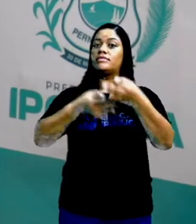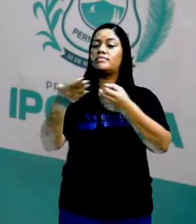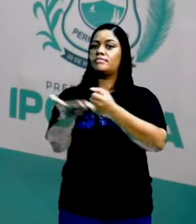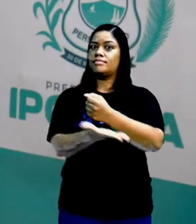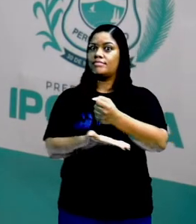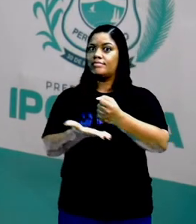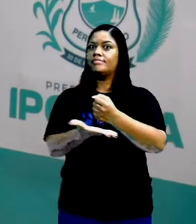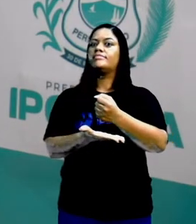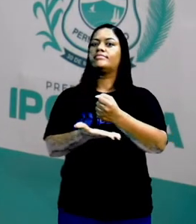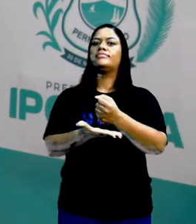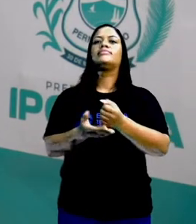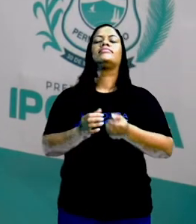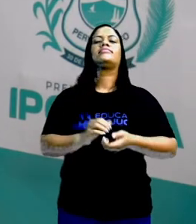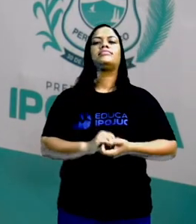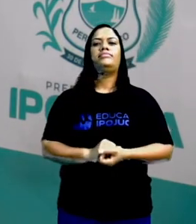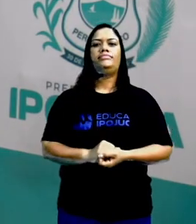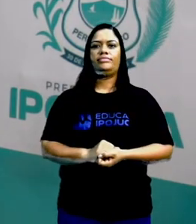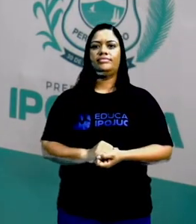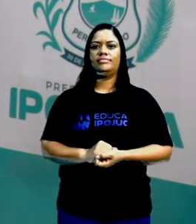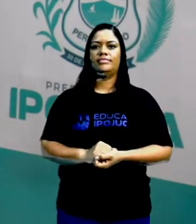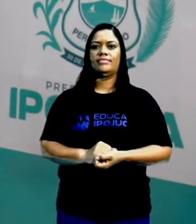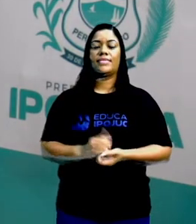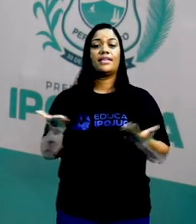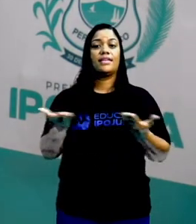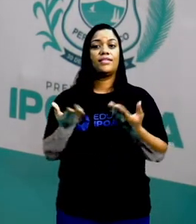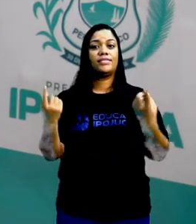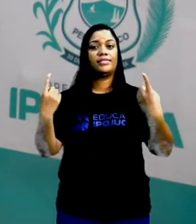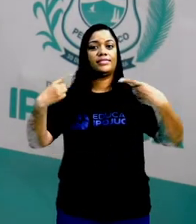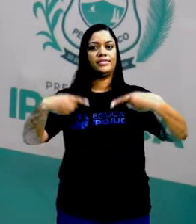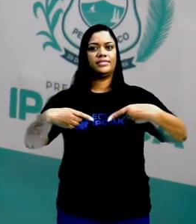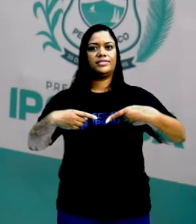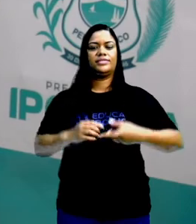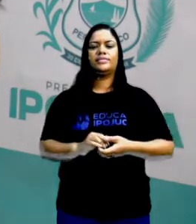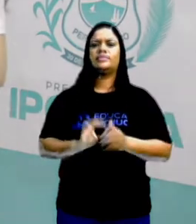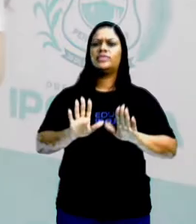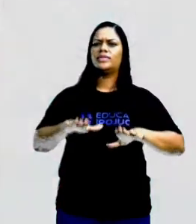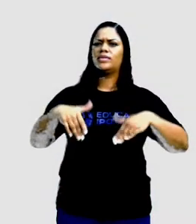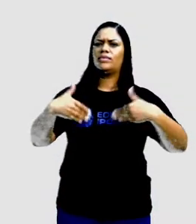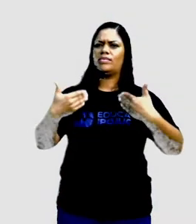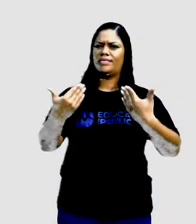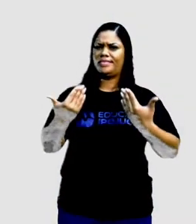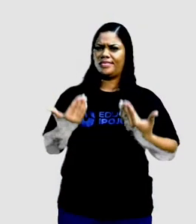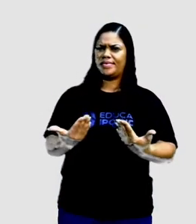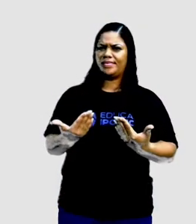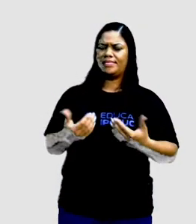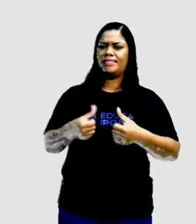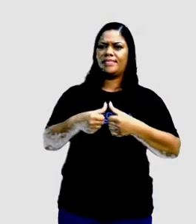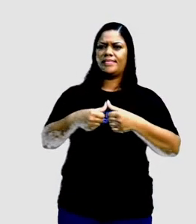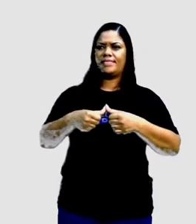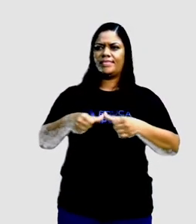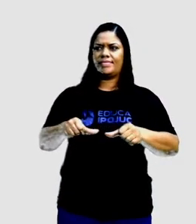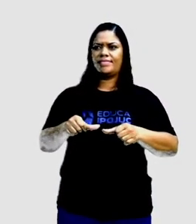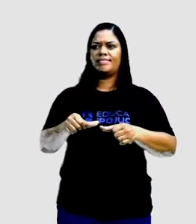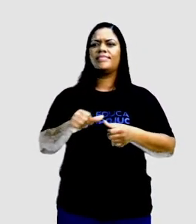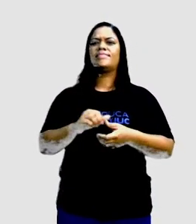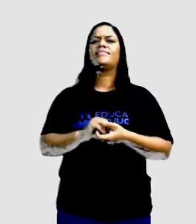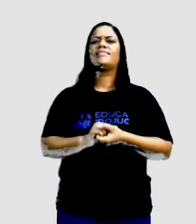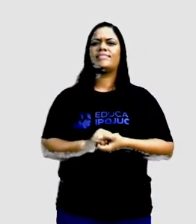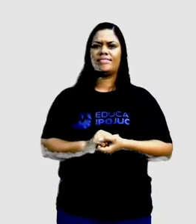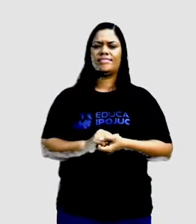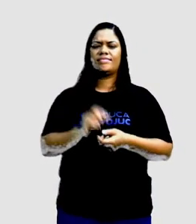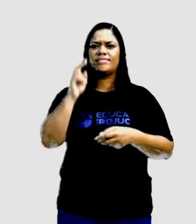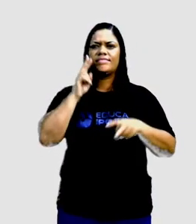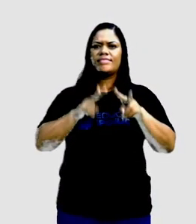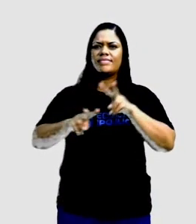ok? E aí chegou a hora do nosso desafio. Qual objeto está no centro da discussão